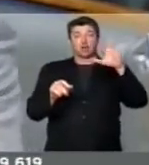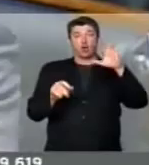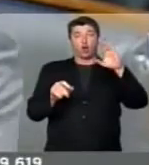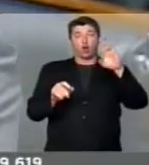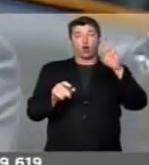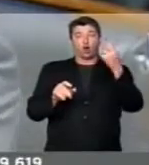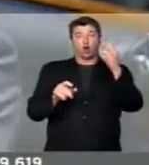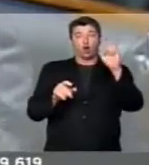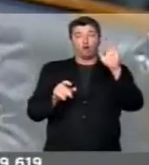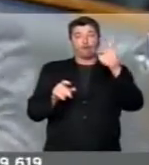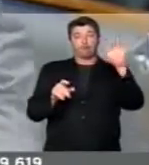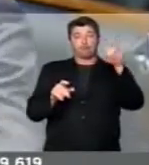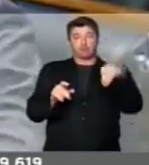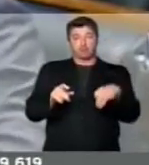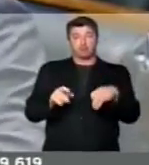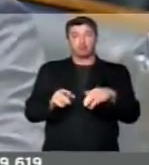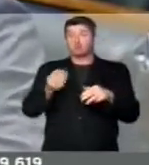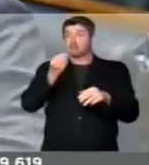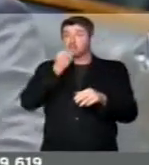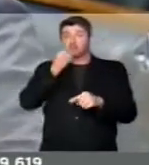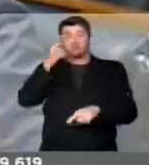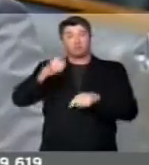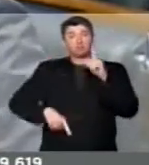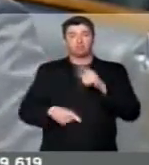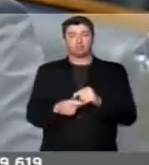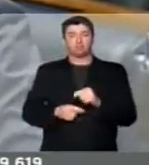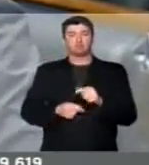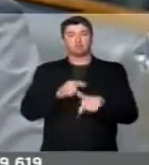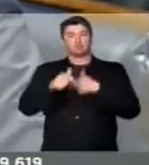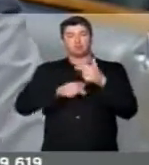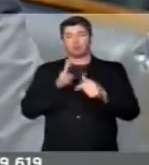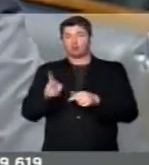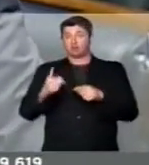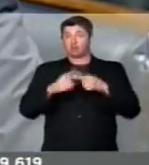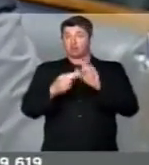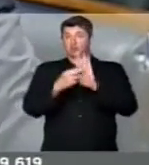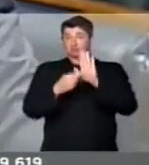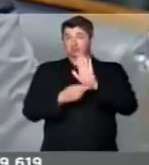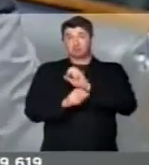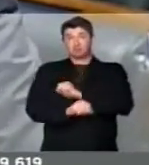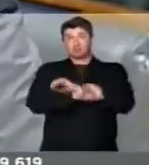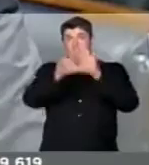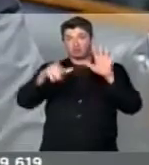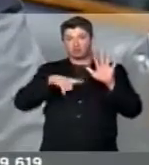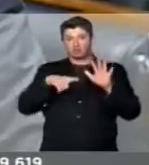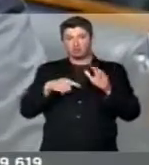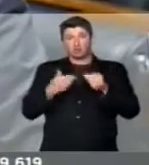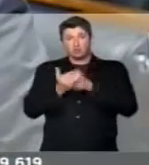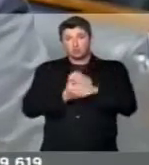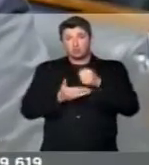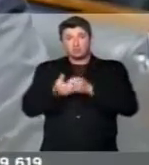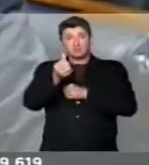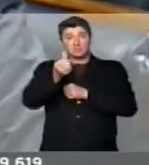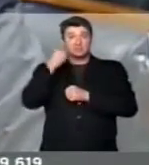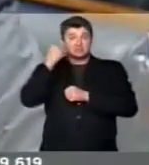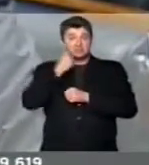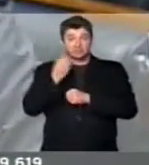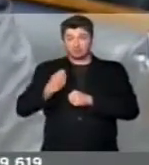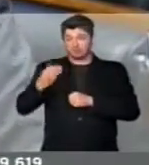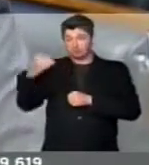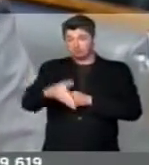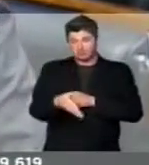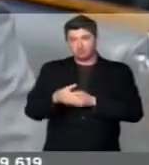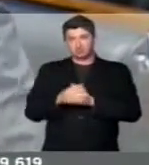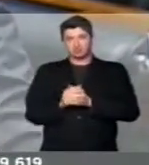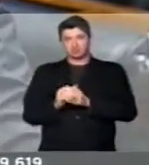Nós poderíamos perfeitamente impedir o funcionamento, porque o regimento é claro, é necessário no mínimo seis senadores